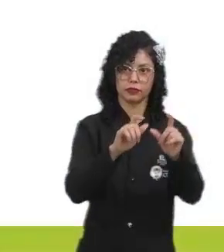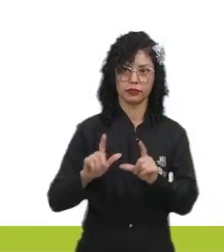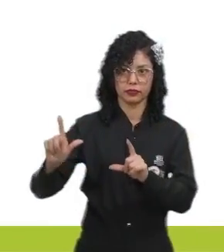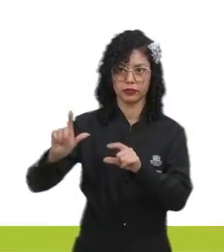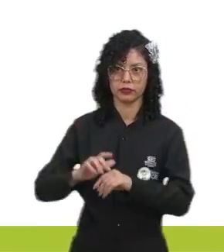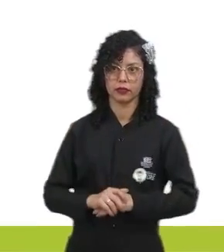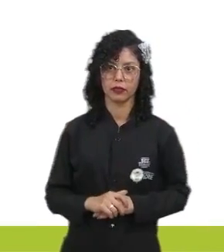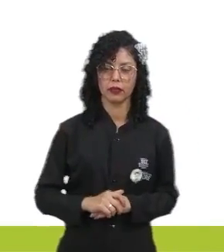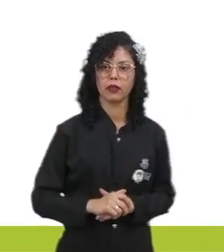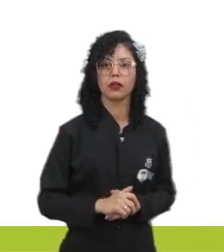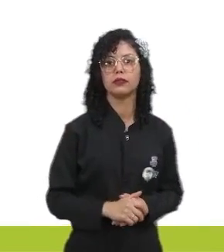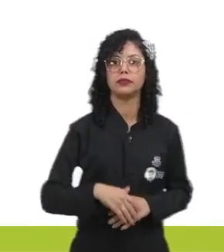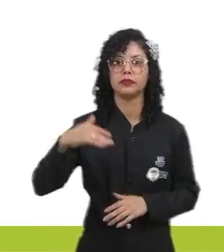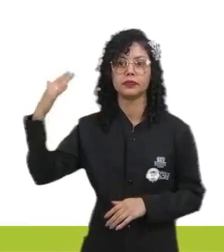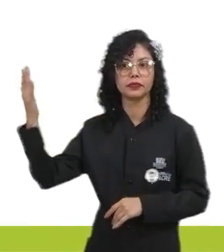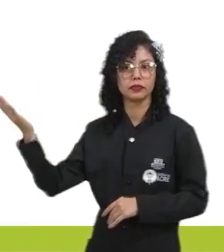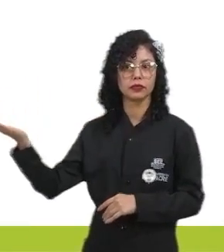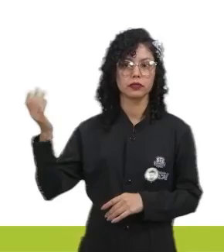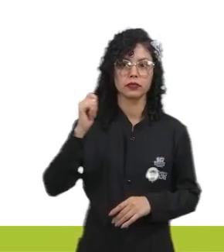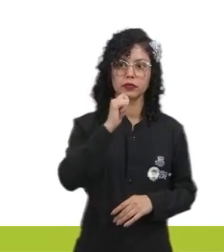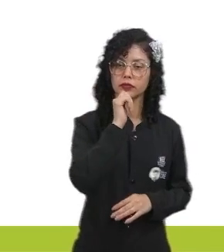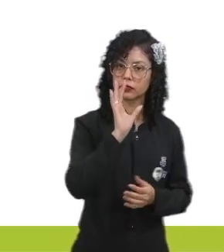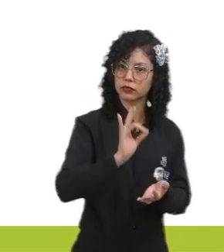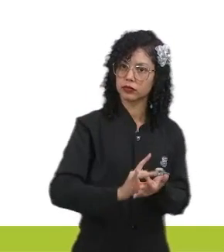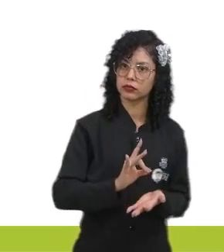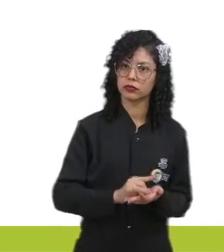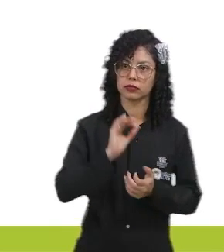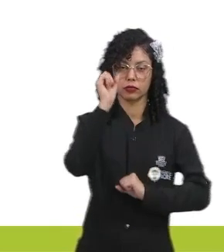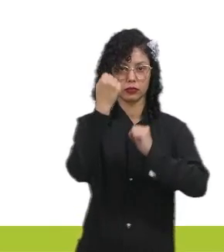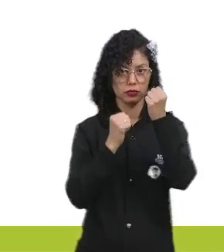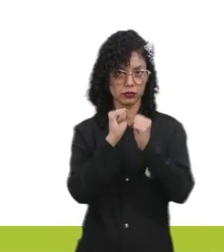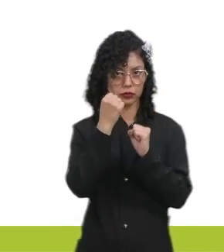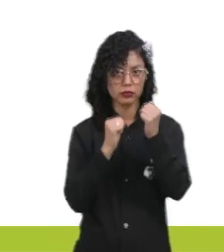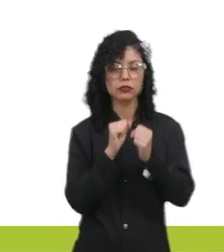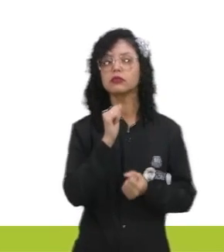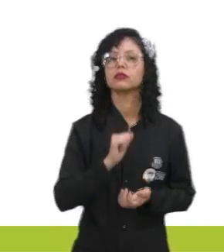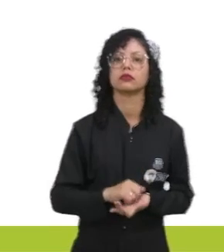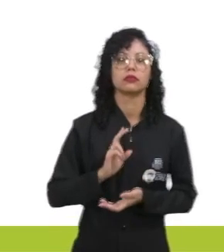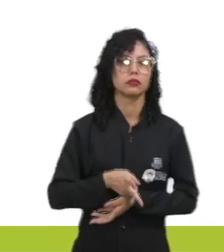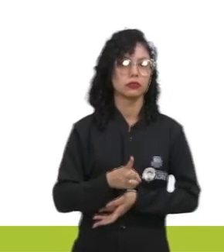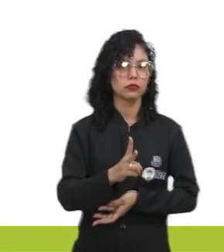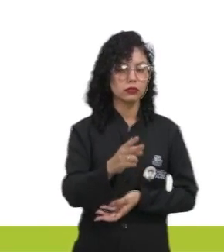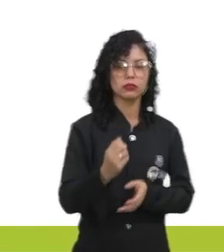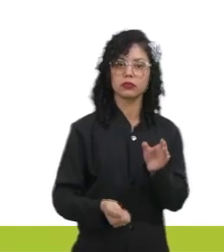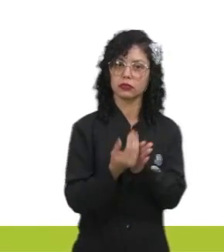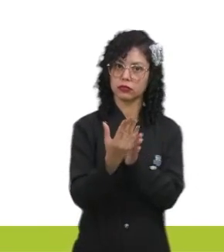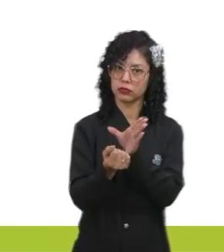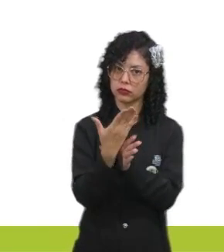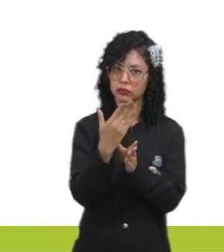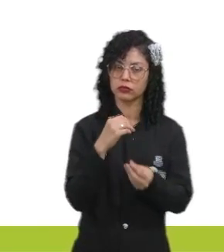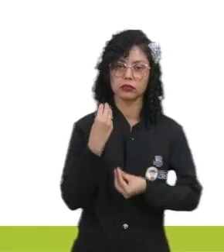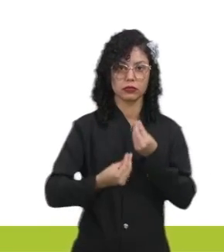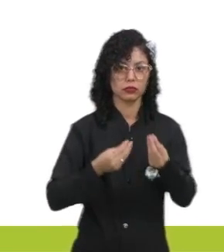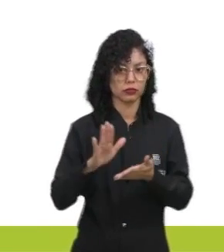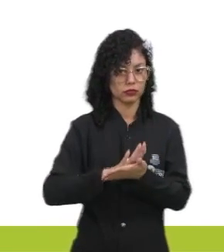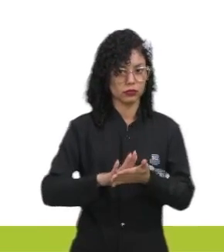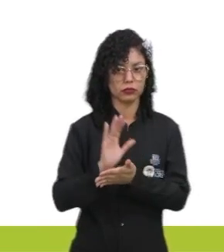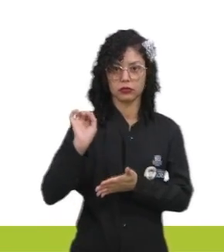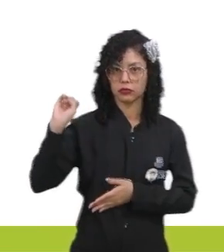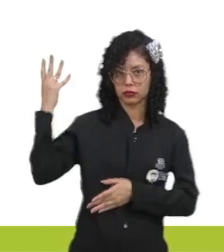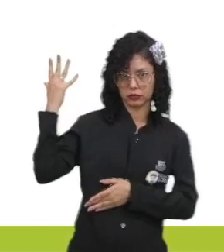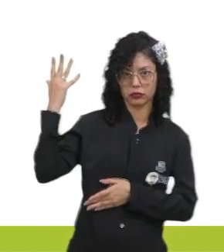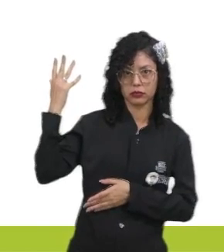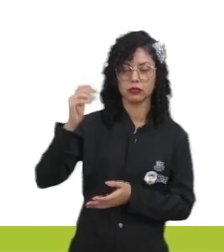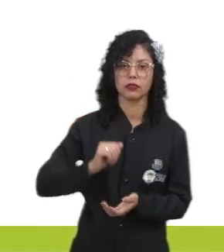gráfico. Então, nós temos uma realidade de uma indústria, né, que continua produzindo como se nada tivesse